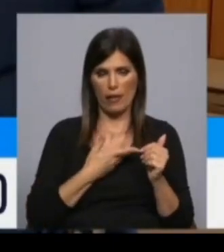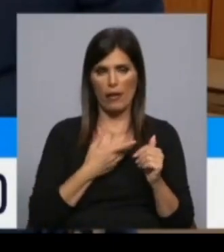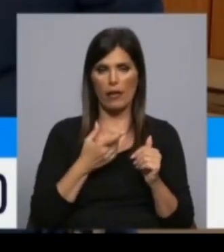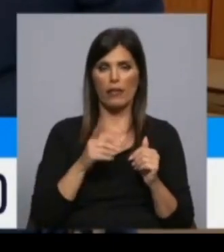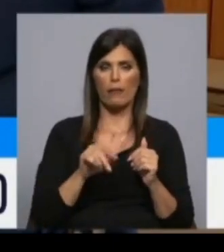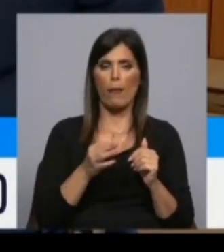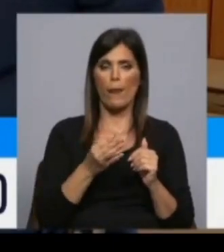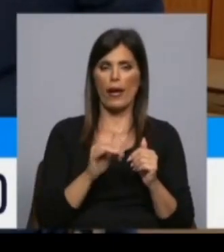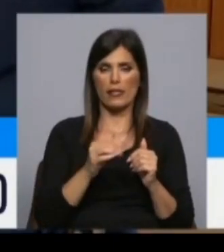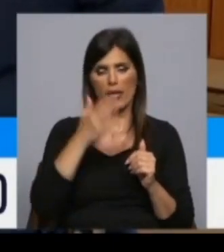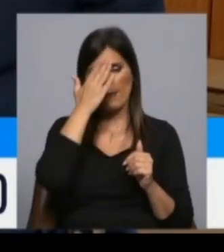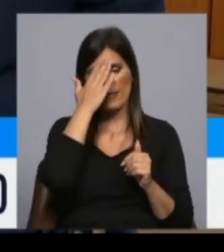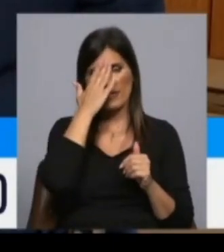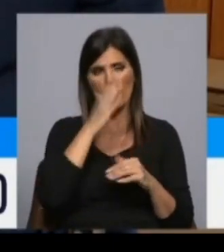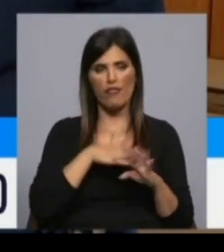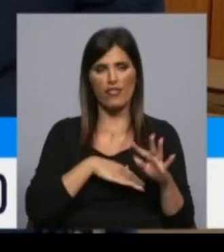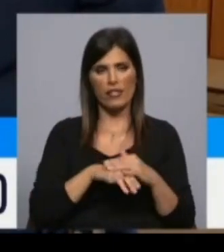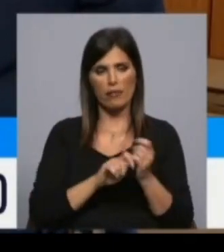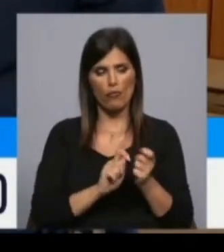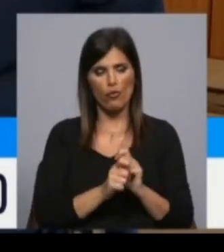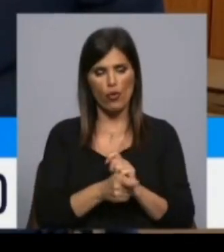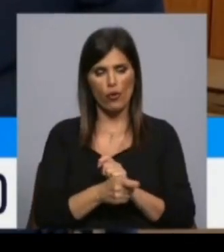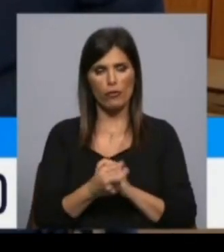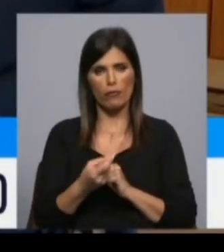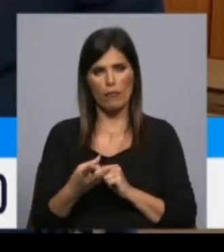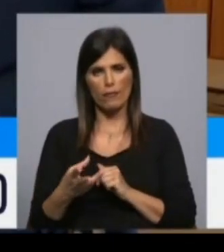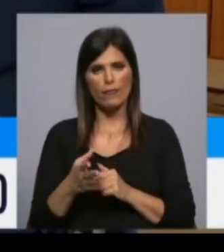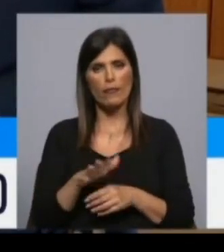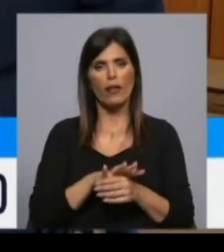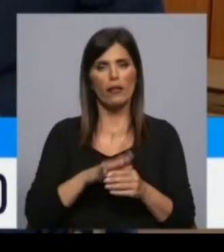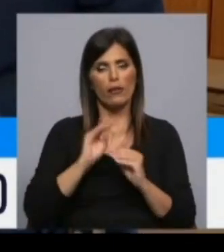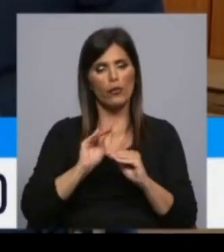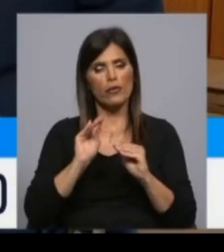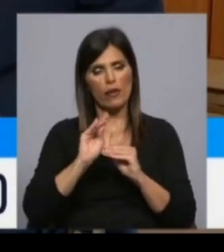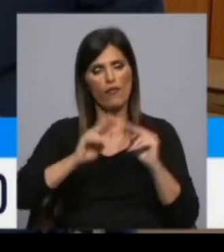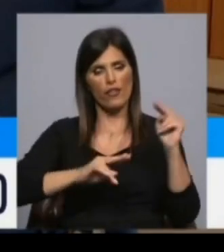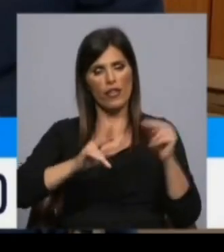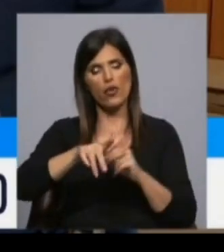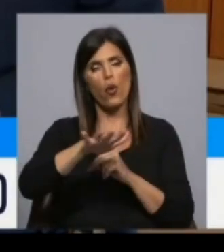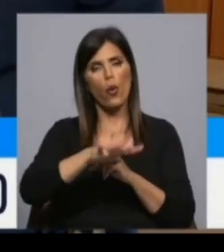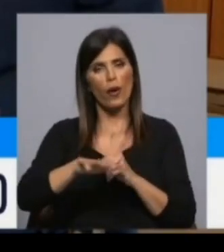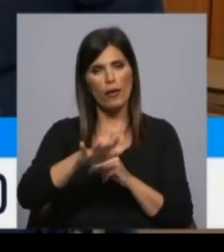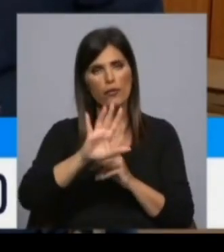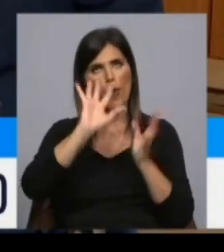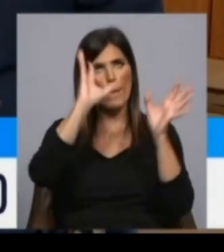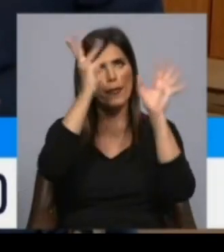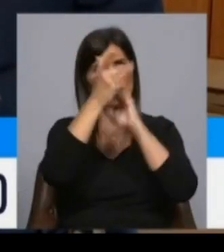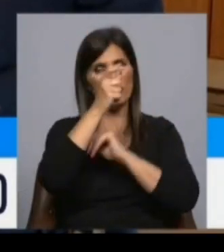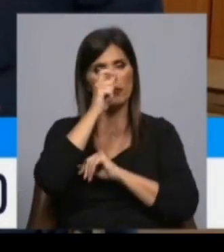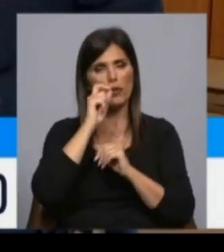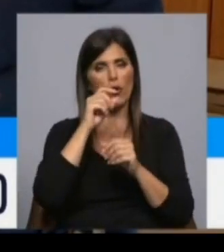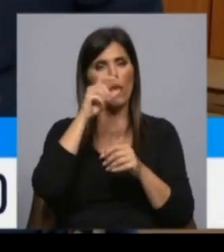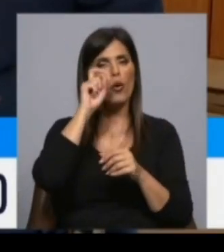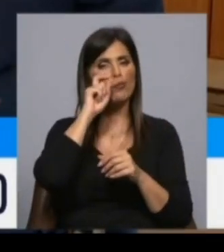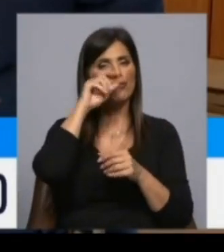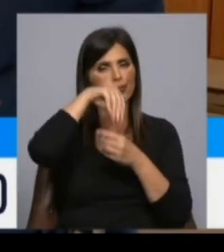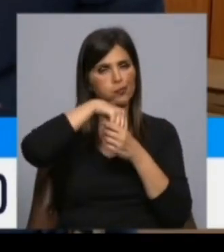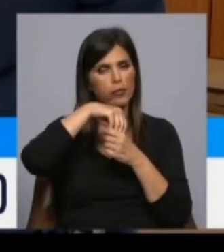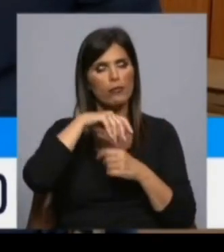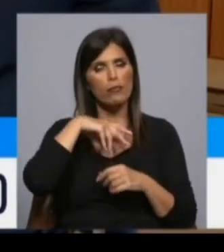a capacidade de fazer várias reformas nas áreas de educação das Finanças locais do ambiente na segurança interna